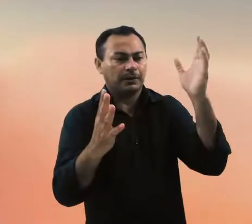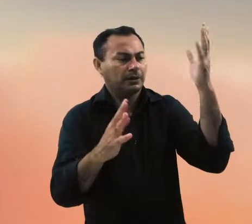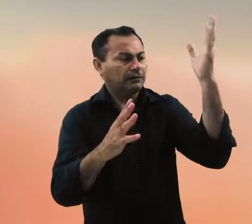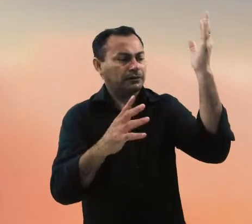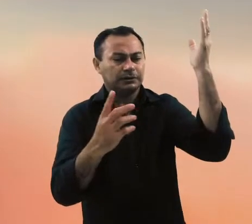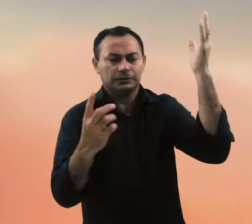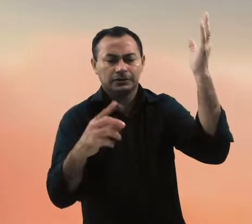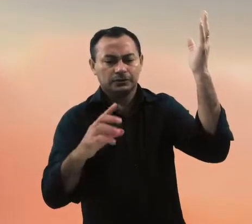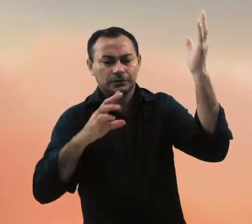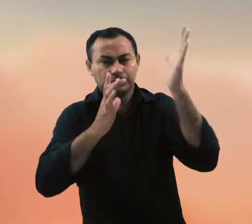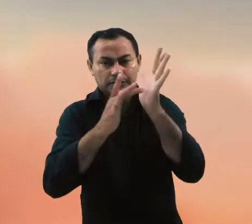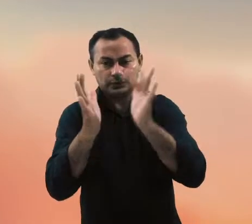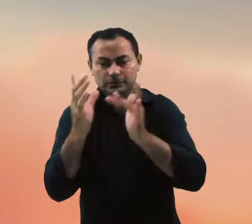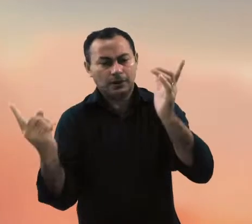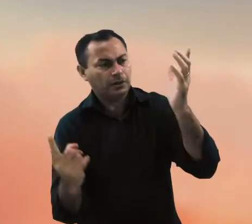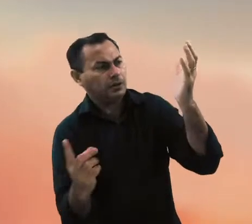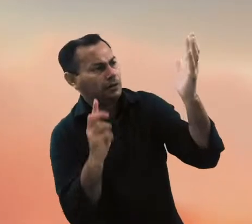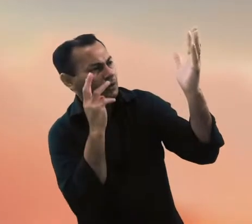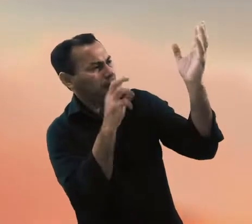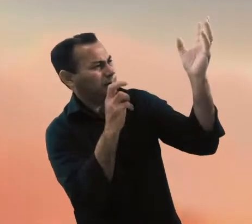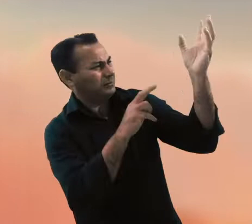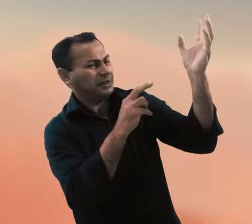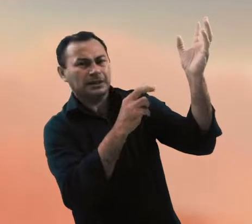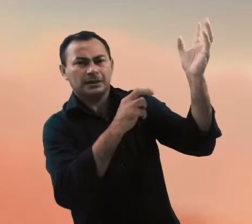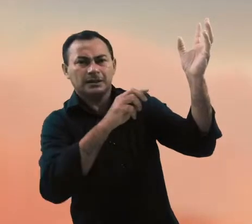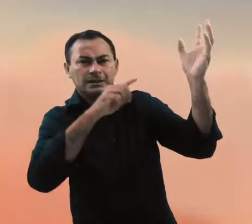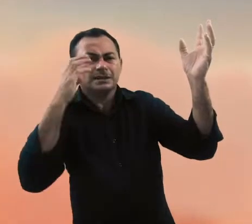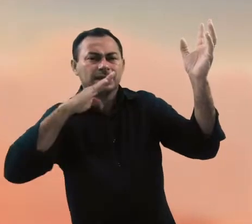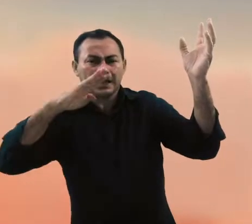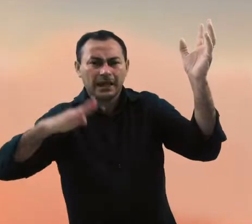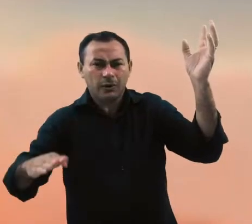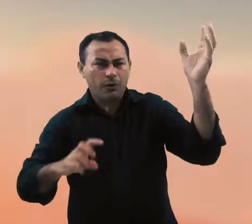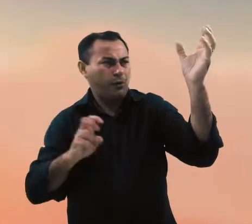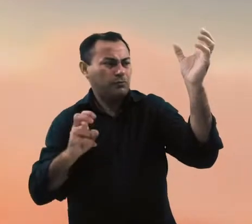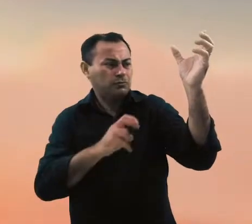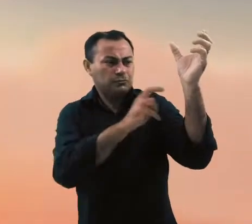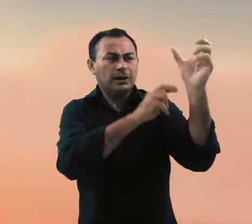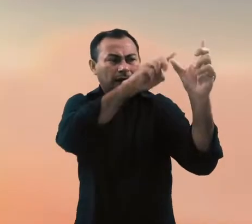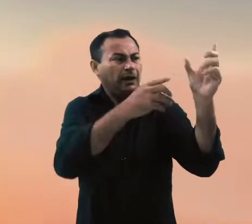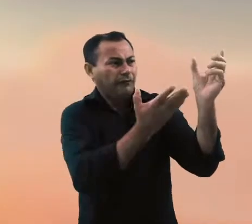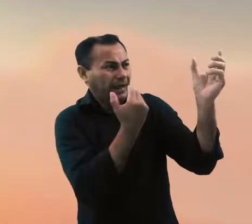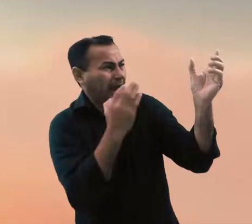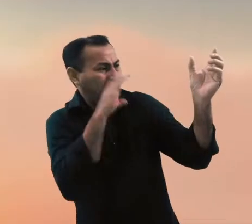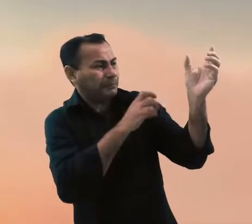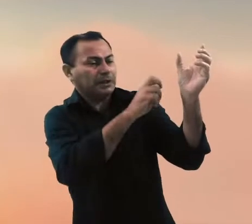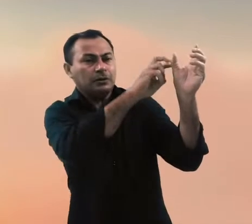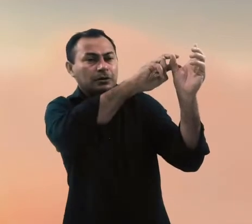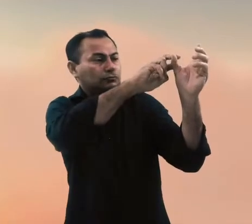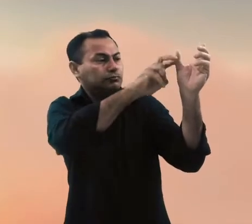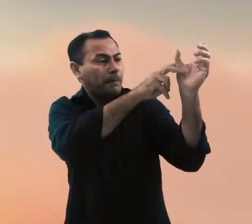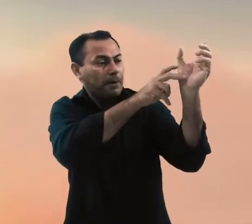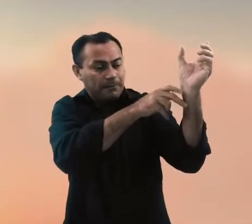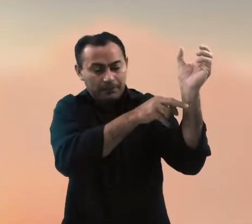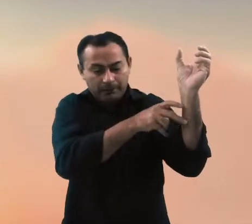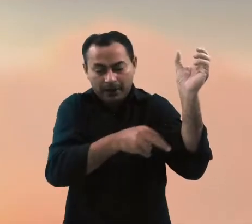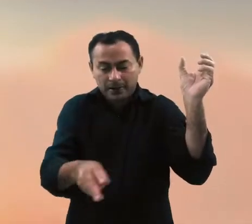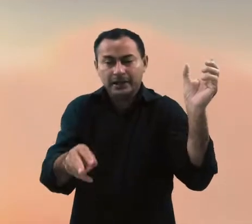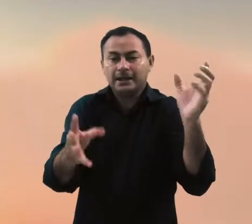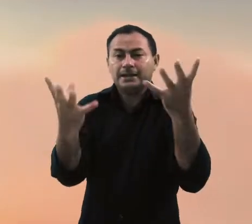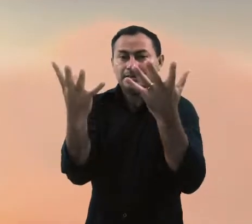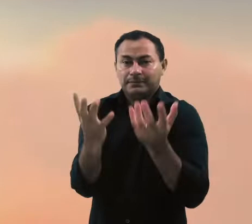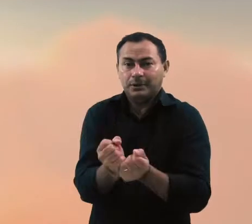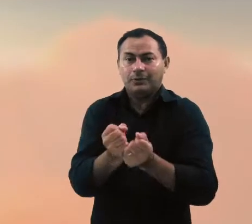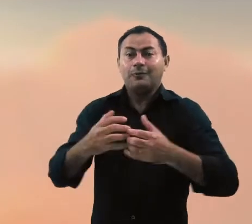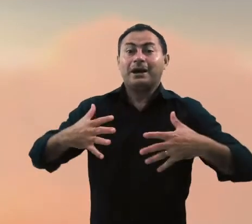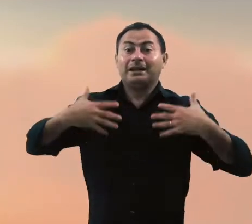lugar olhou para cima ele disse Zaqueu desça depressa quero ficar em tua casa hoje então ele desceu rapidamente